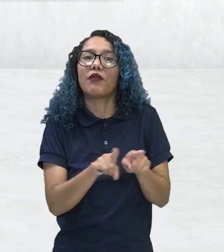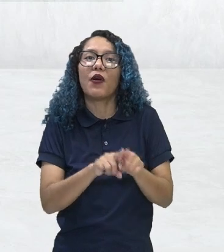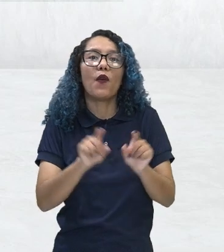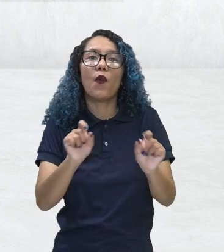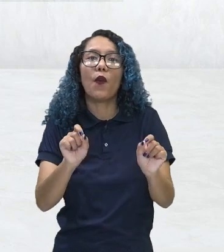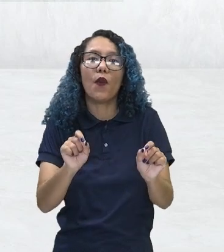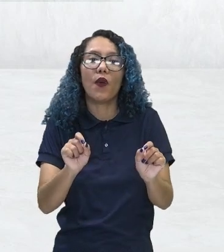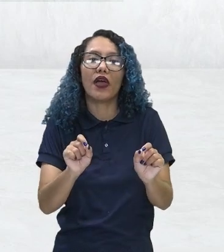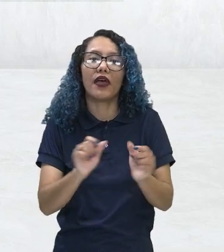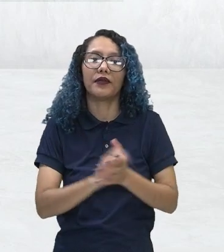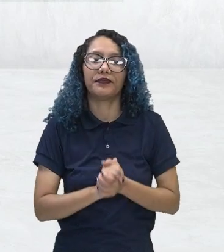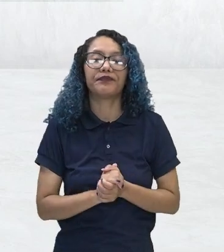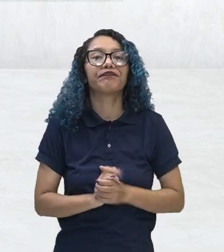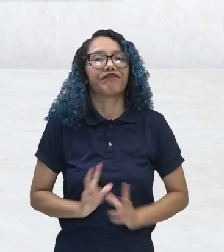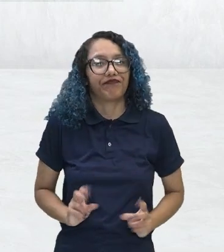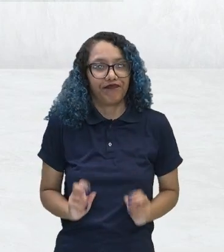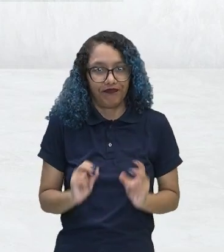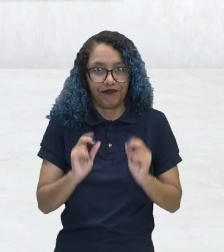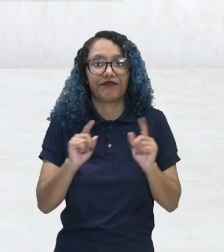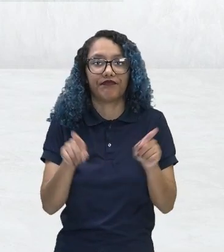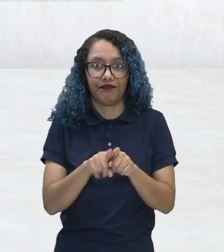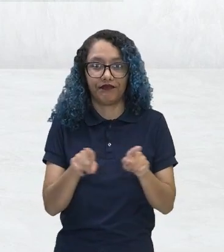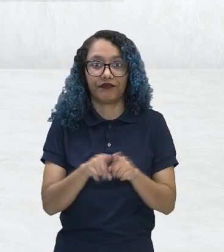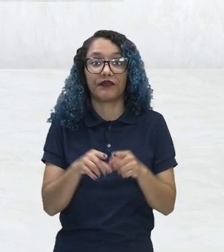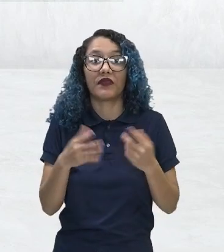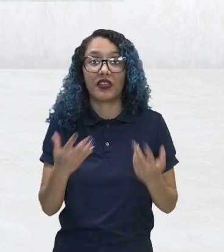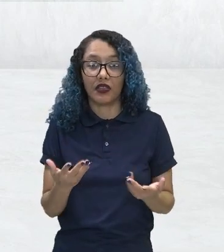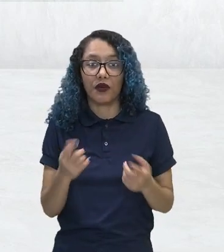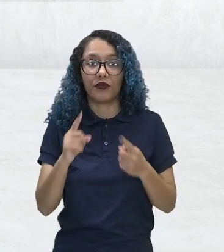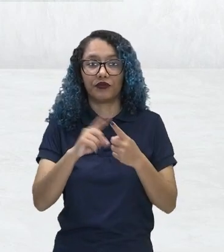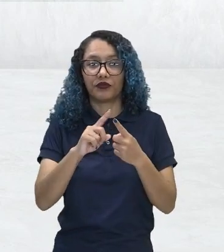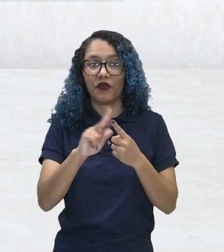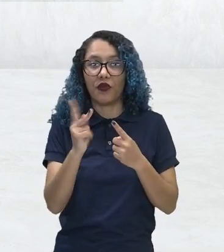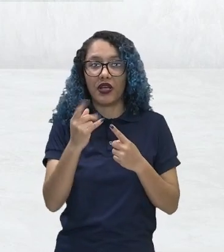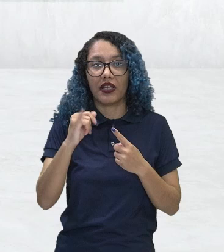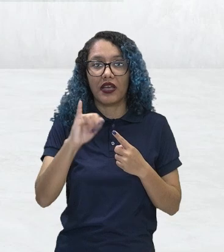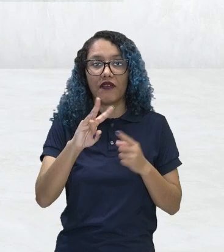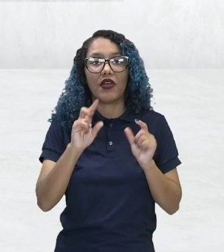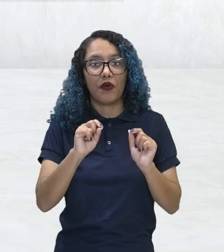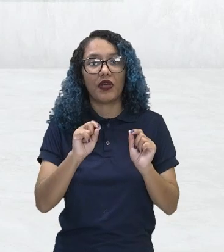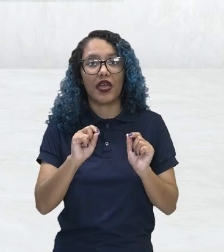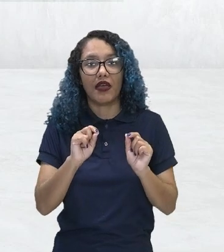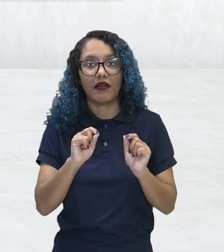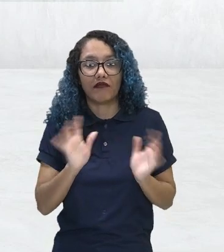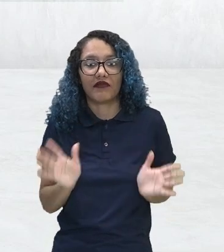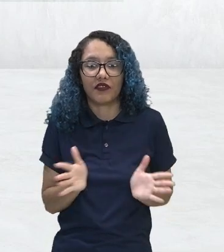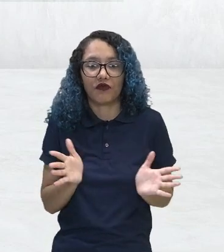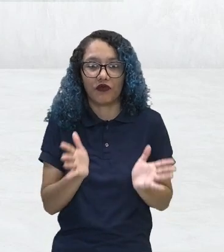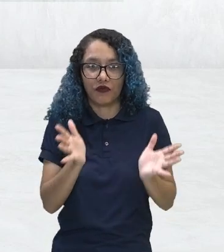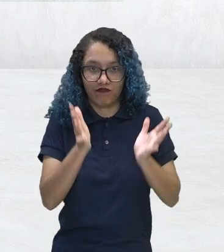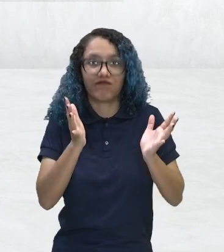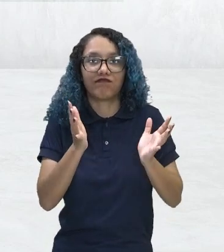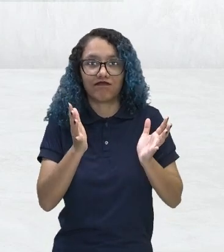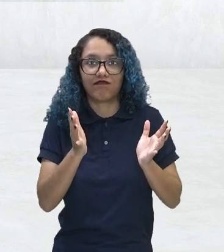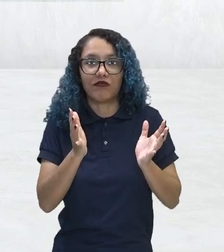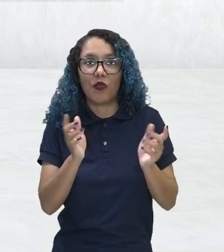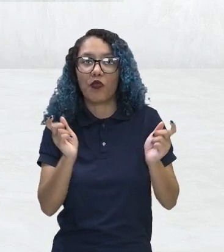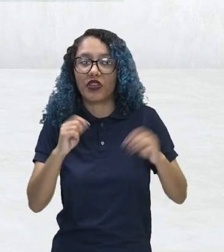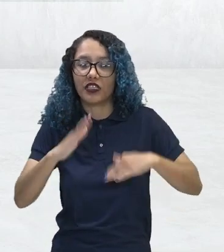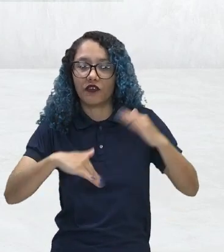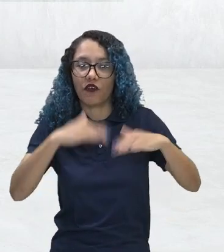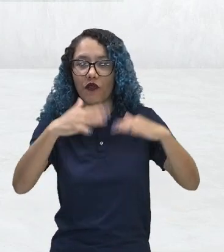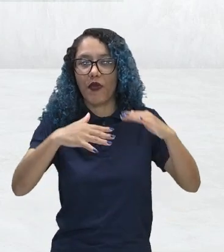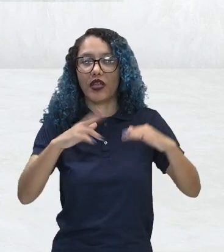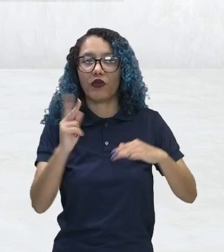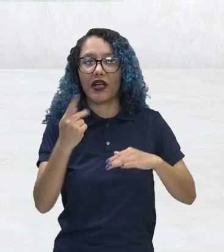quê? O câncer. Então, o HIV potencializa o HPV. E o